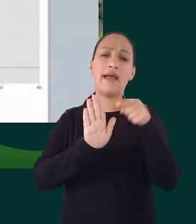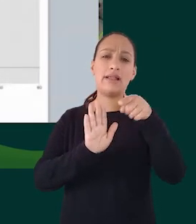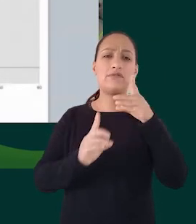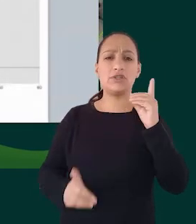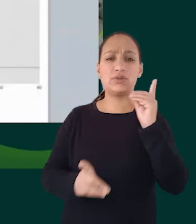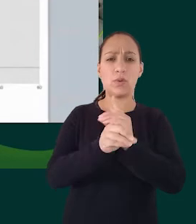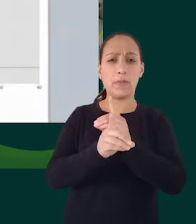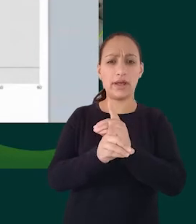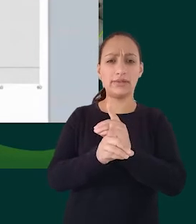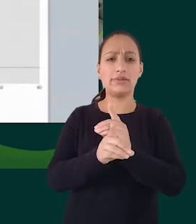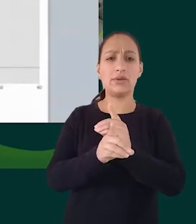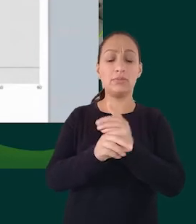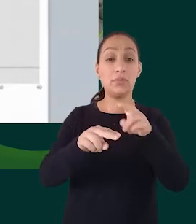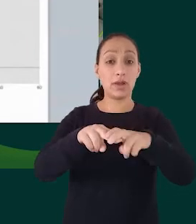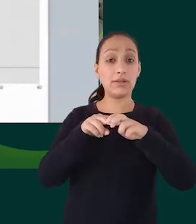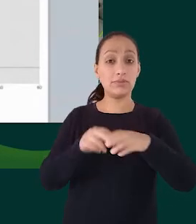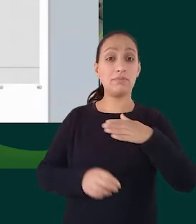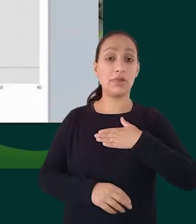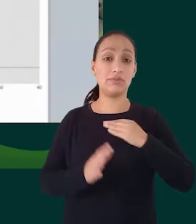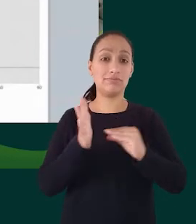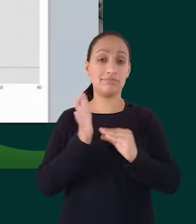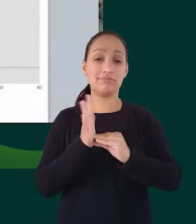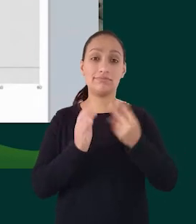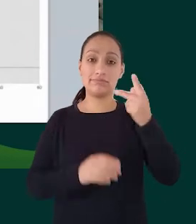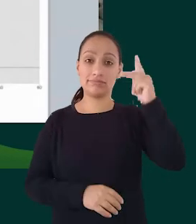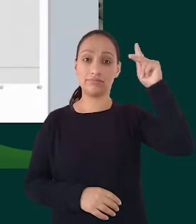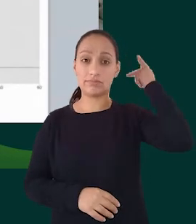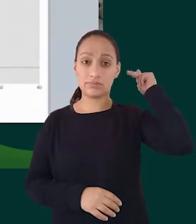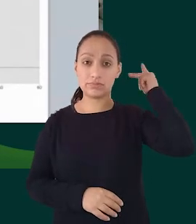descoberta a partir dos meus dados históricos.